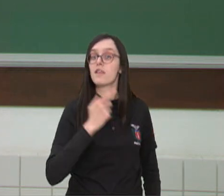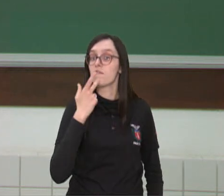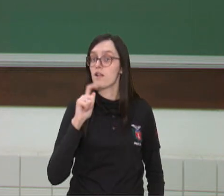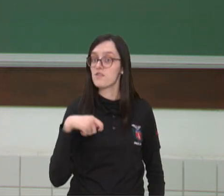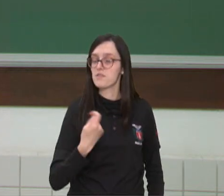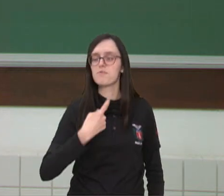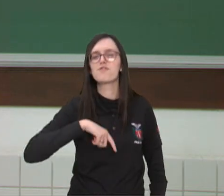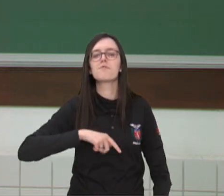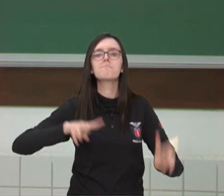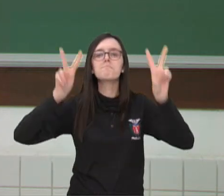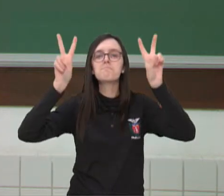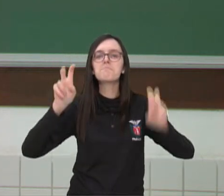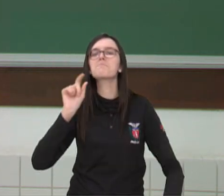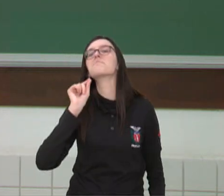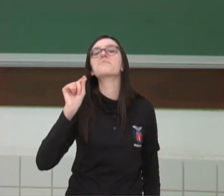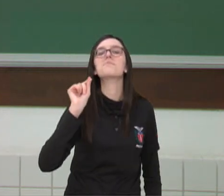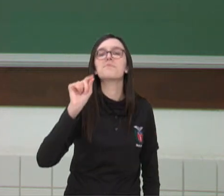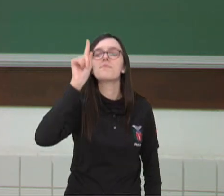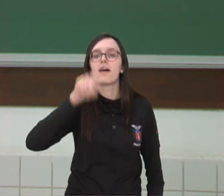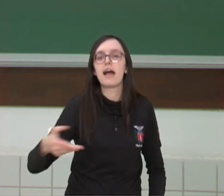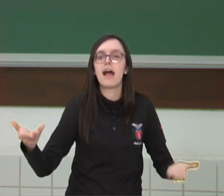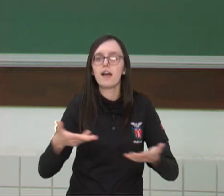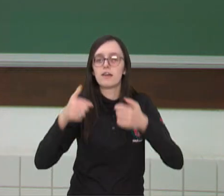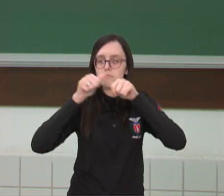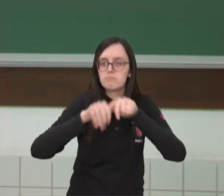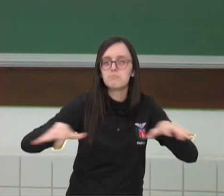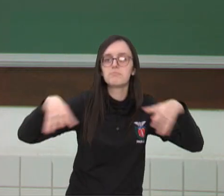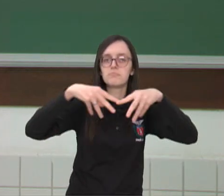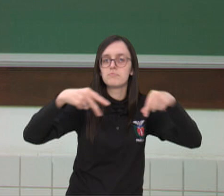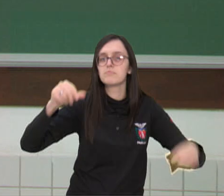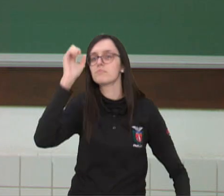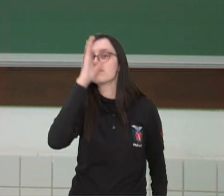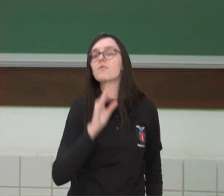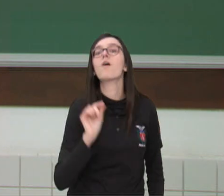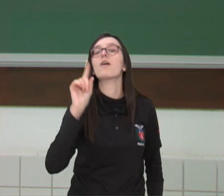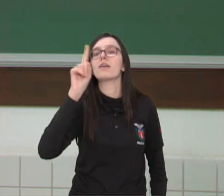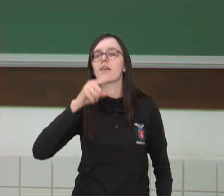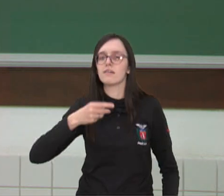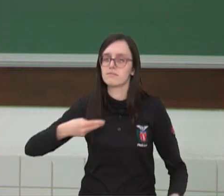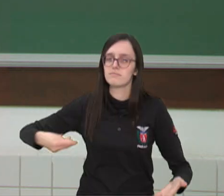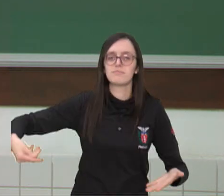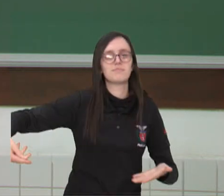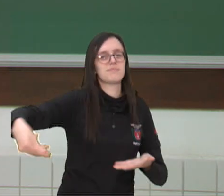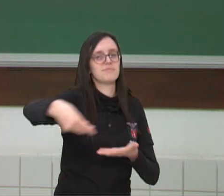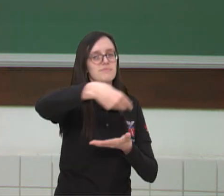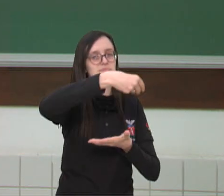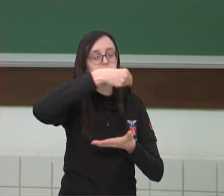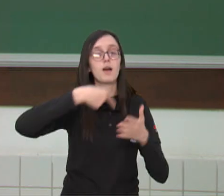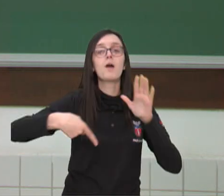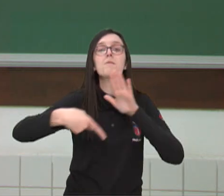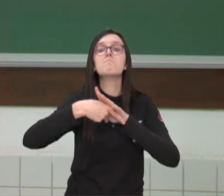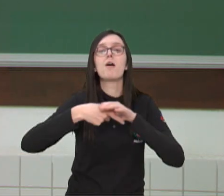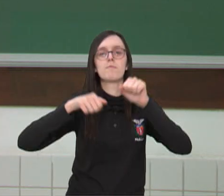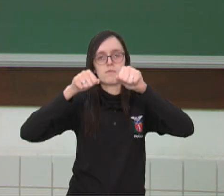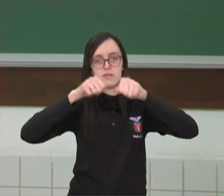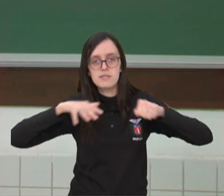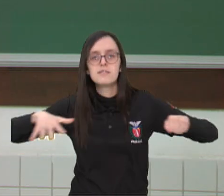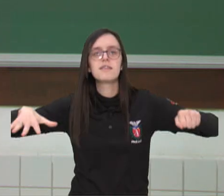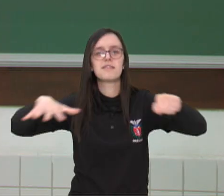O nosso assunto nessa expansão territorial do Brasil são as drogas do